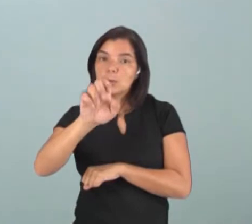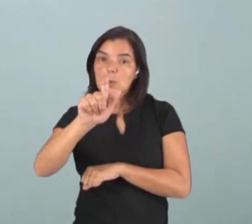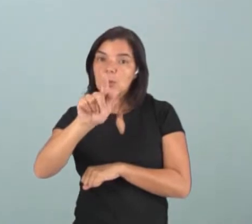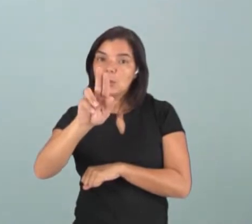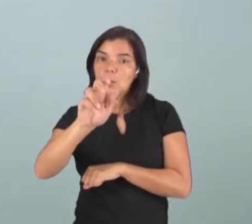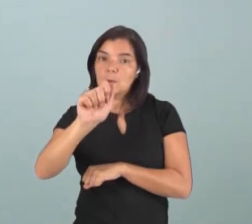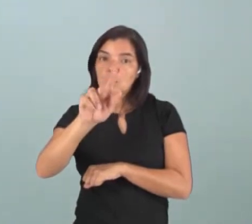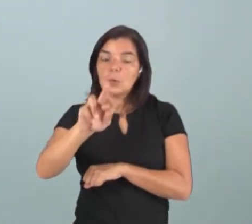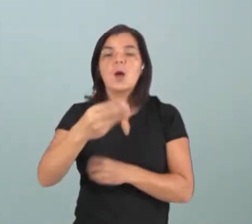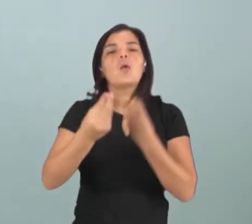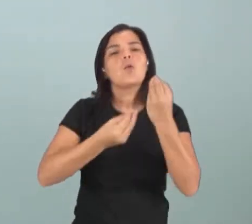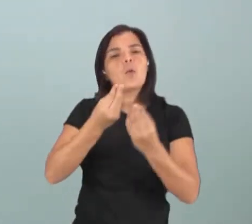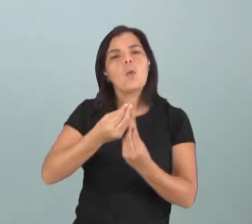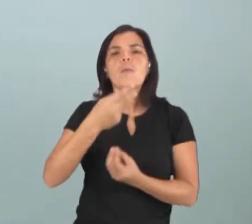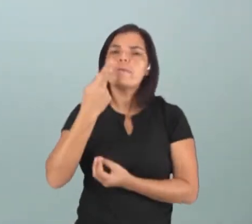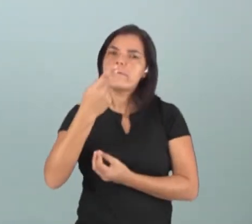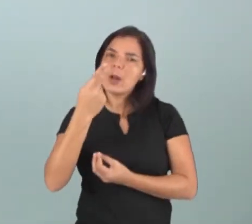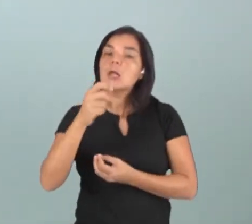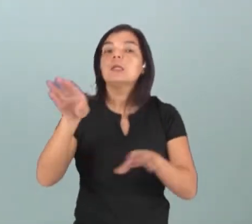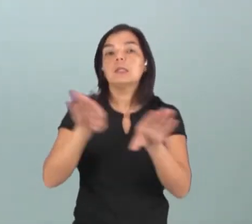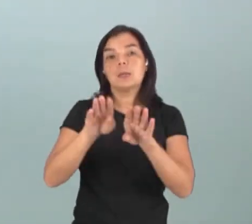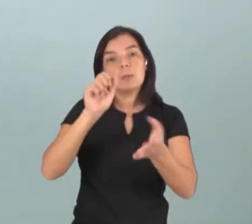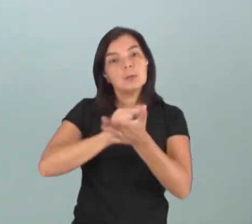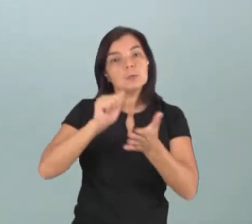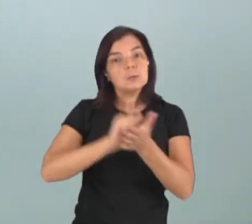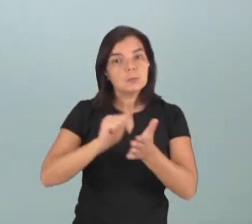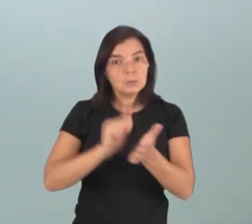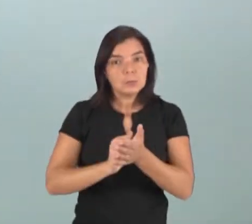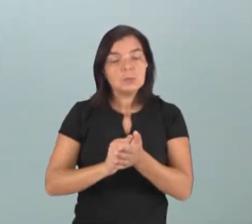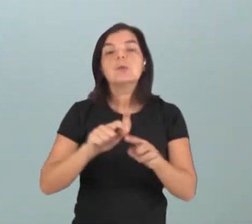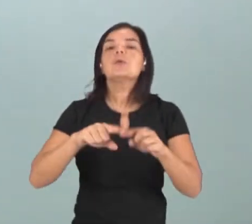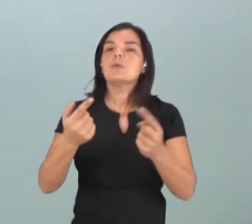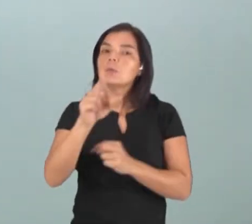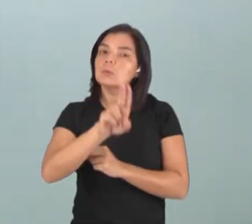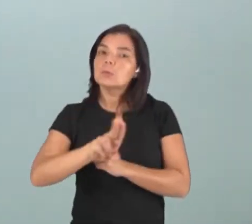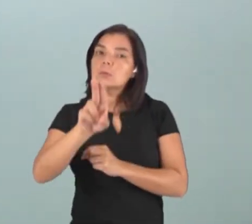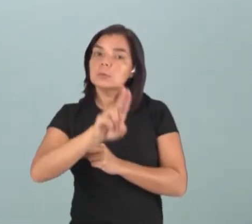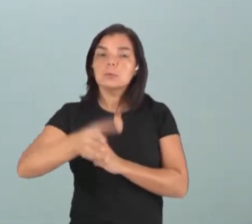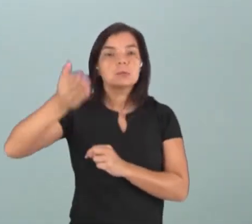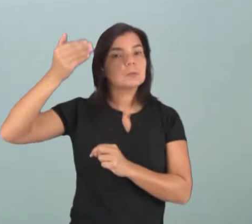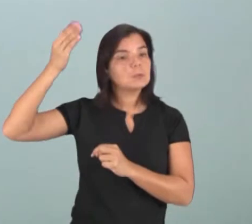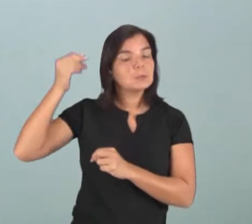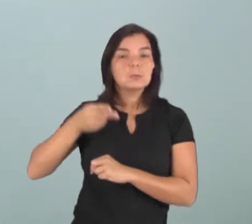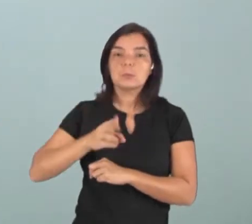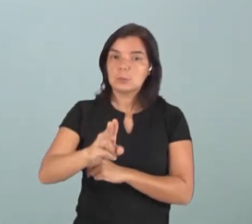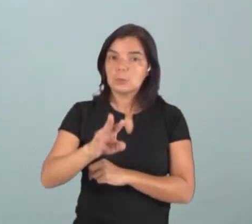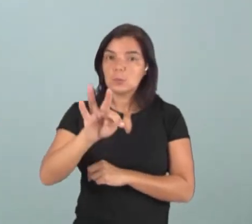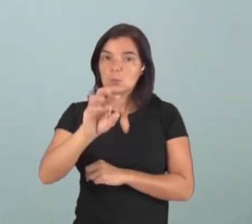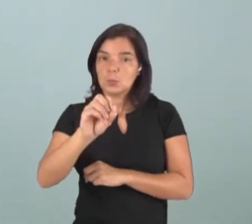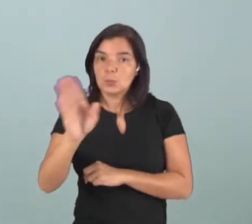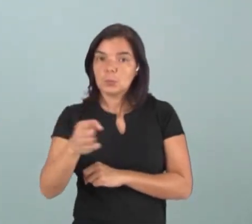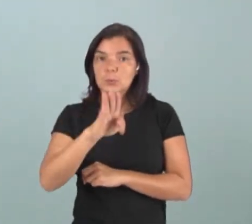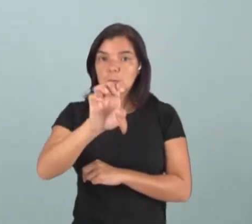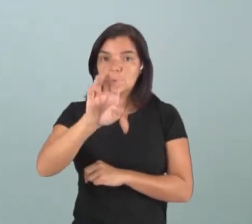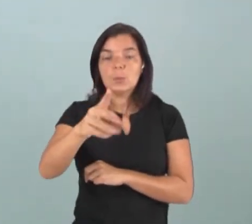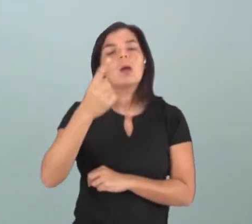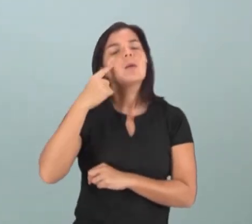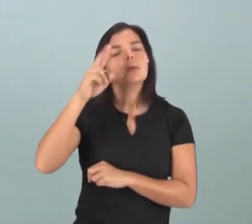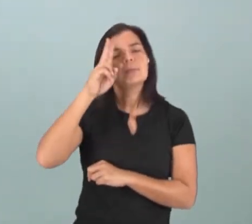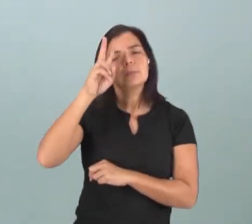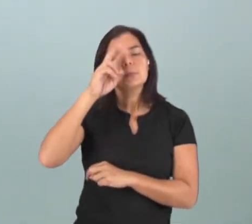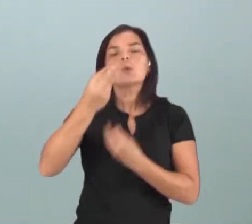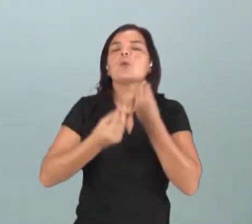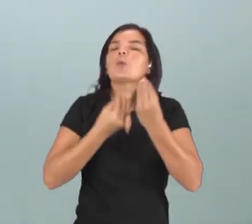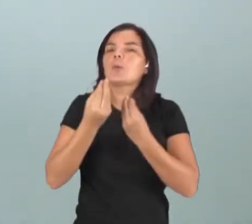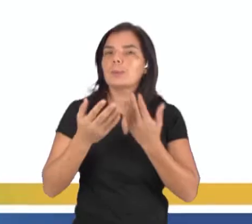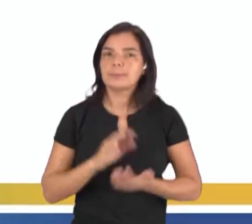como se fala e como se escreve esses verbos no passado. Então, a gente vai usar aqui o passado do verbo to be, tá? Mais à frente, a gente vai relembrar um pouquinho